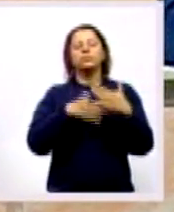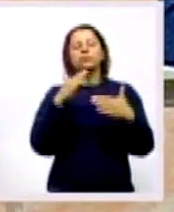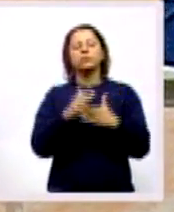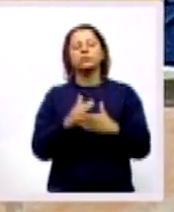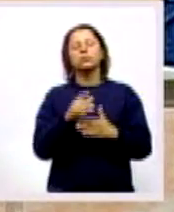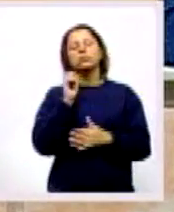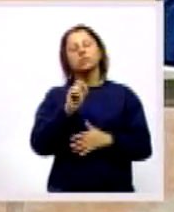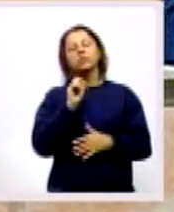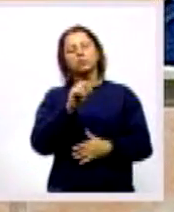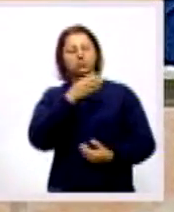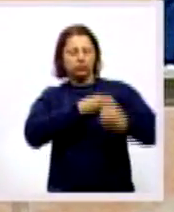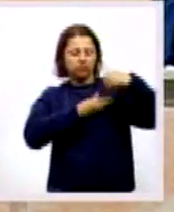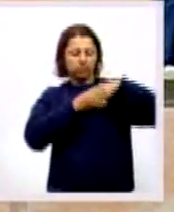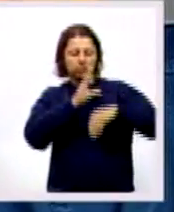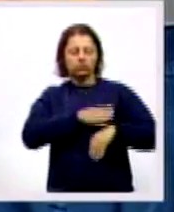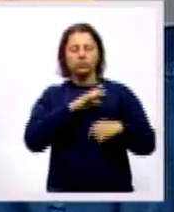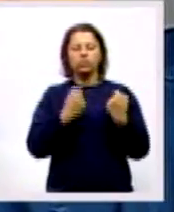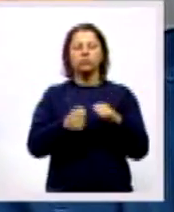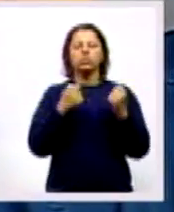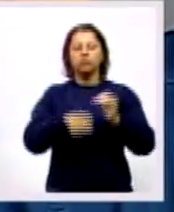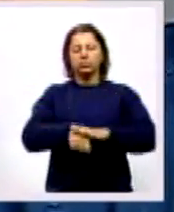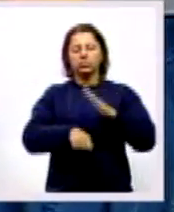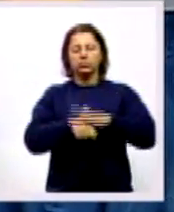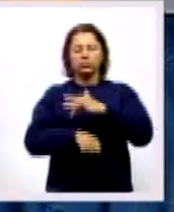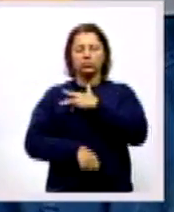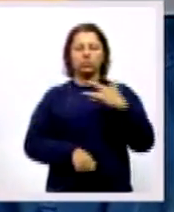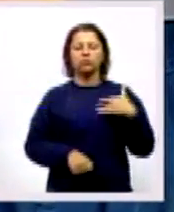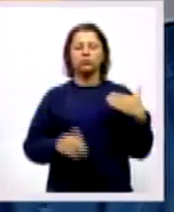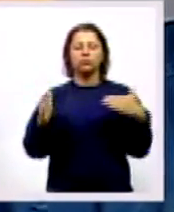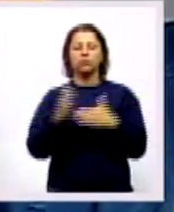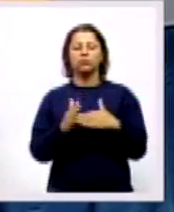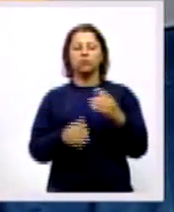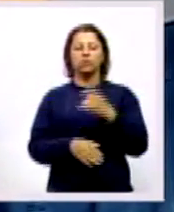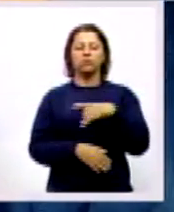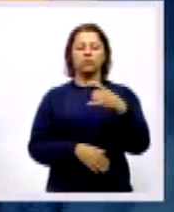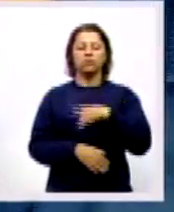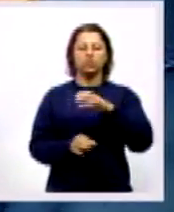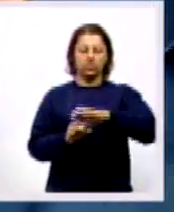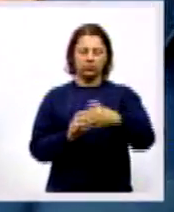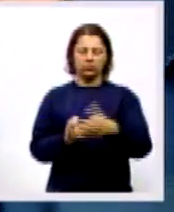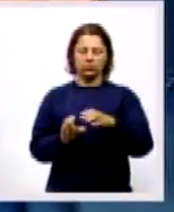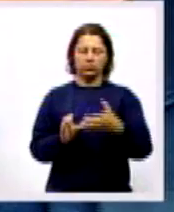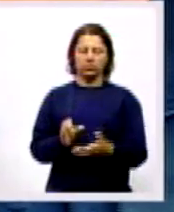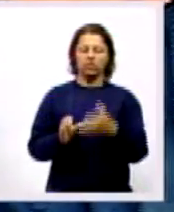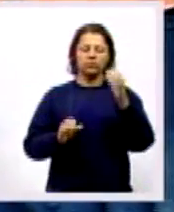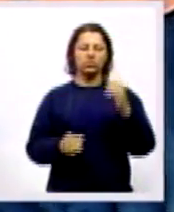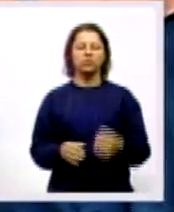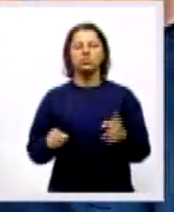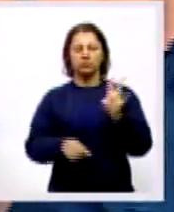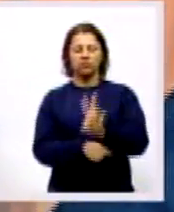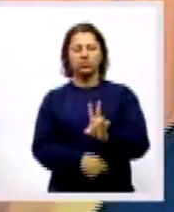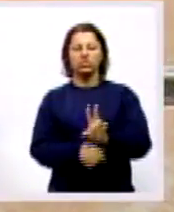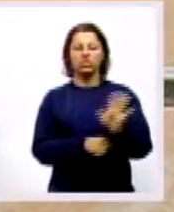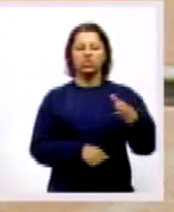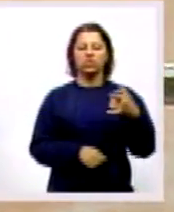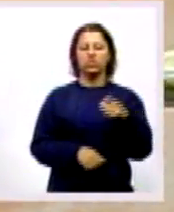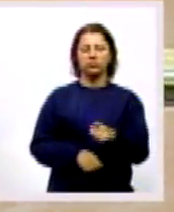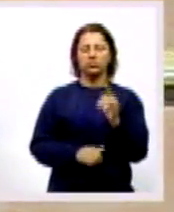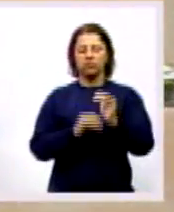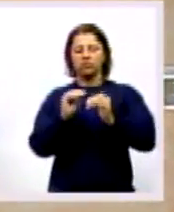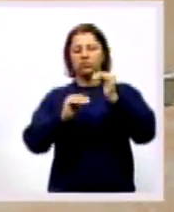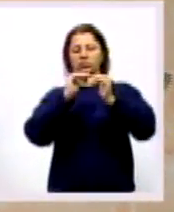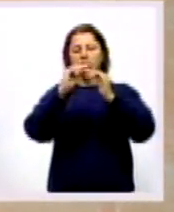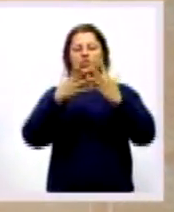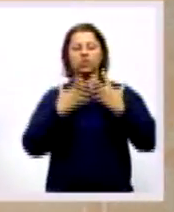tudo o que em nós precisa ser mais saudável. Até medo de mexerica ele cuida. Quando você, no processo